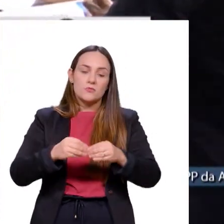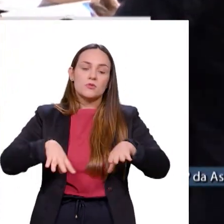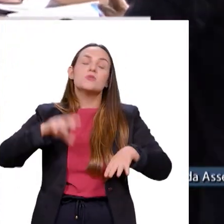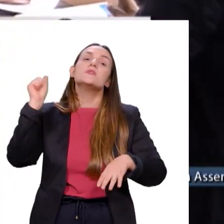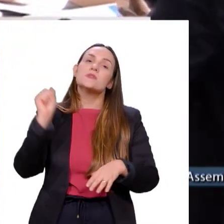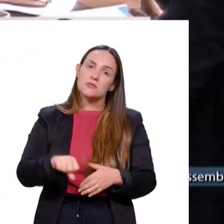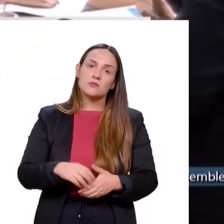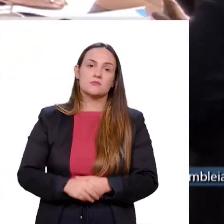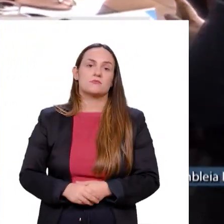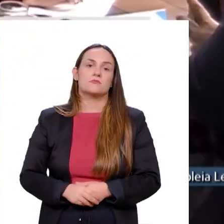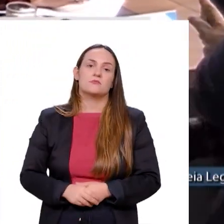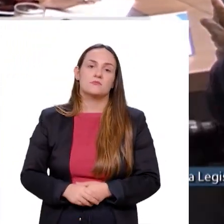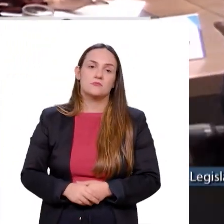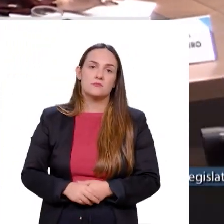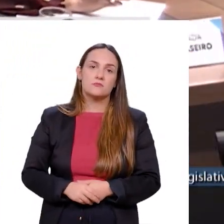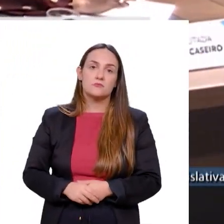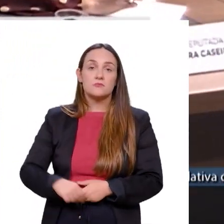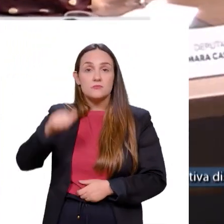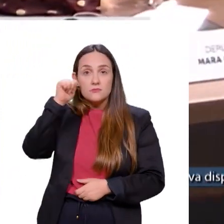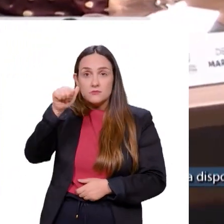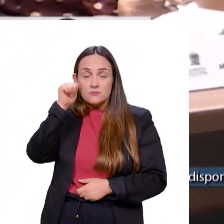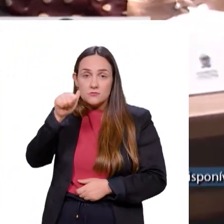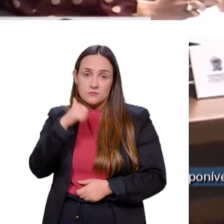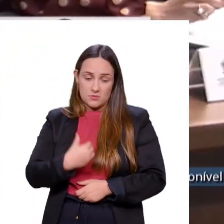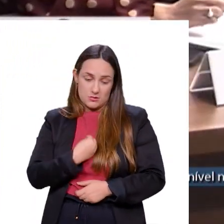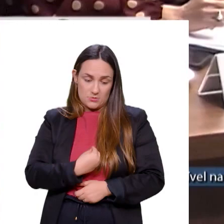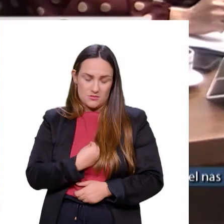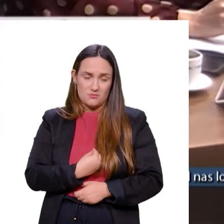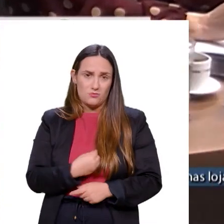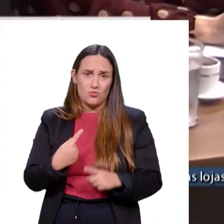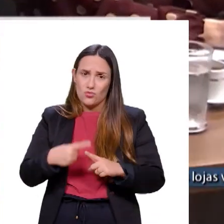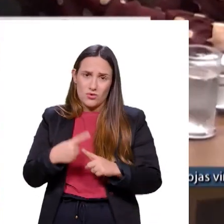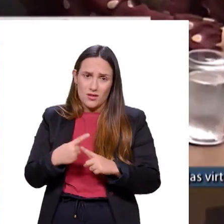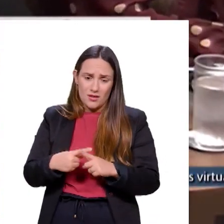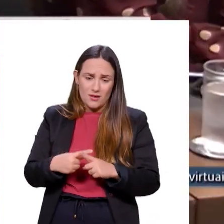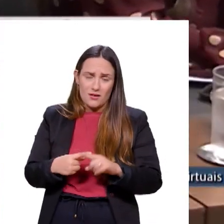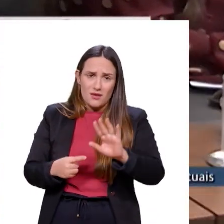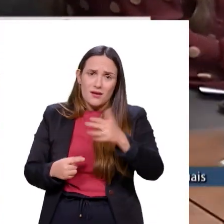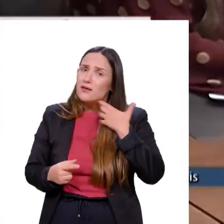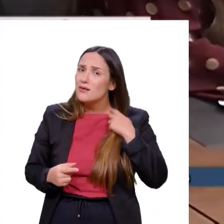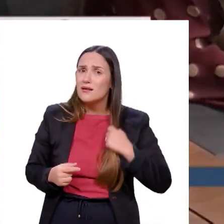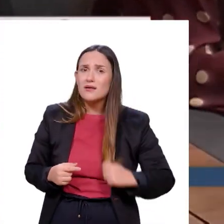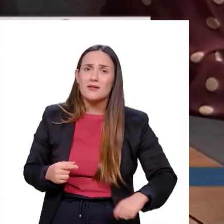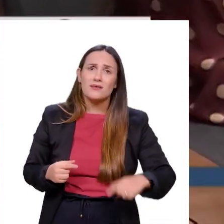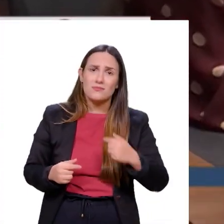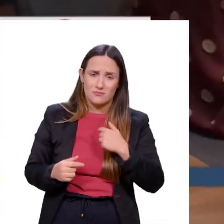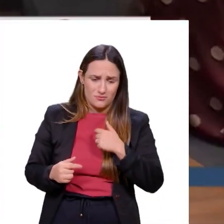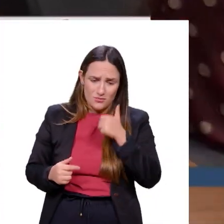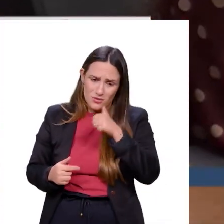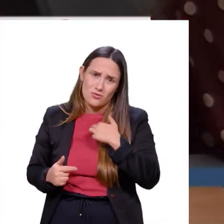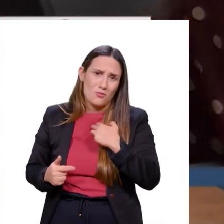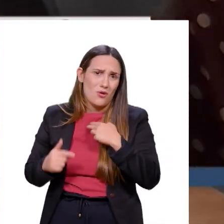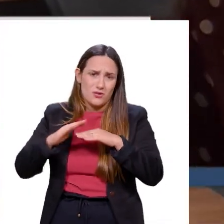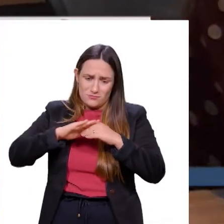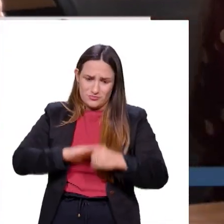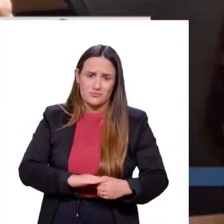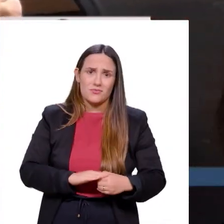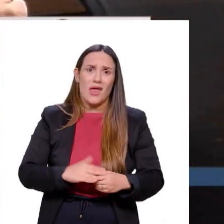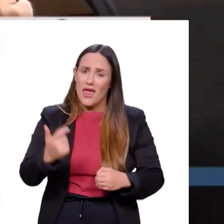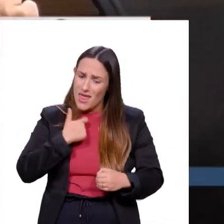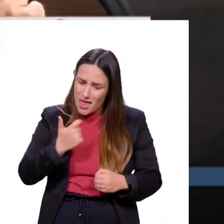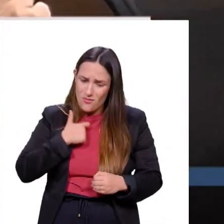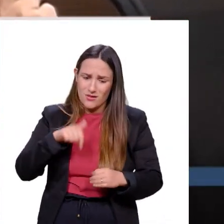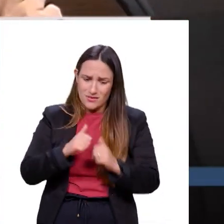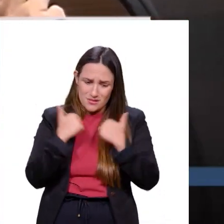e prejudicando sensivelmente a participação das mulheres que não podem, senhor presidente. E eu